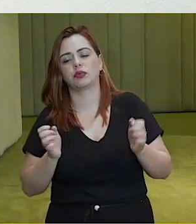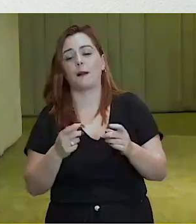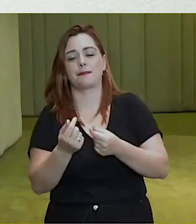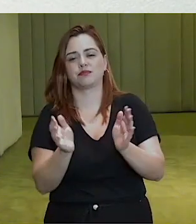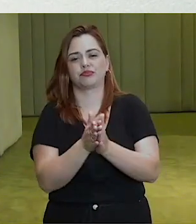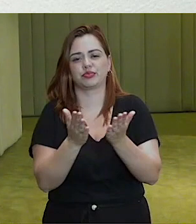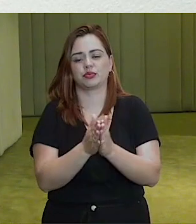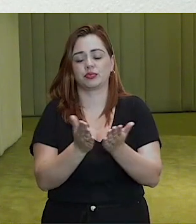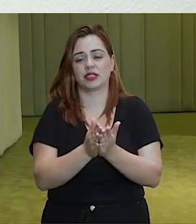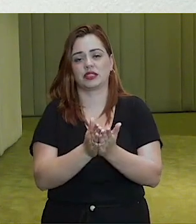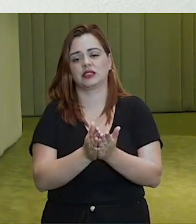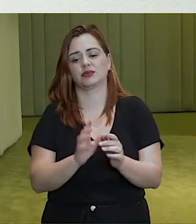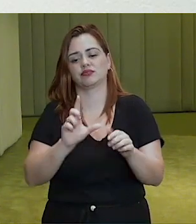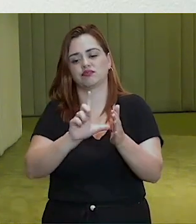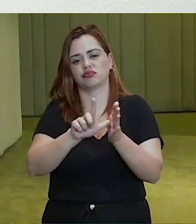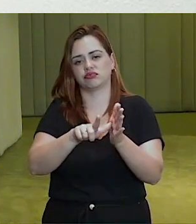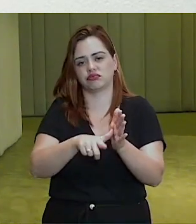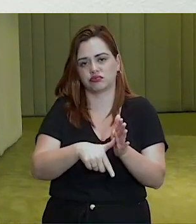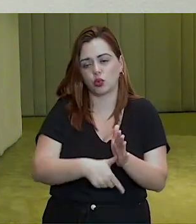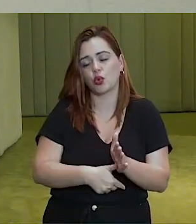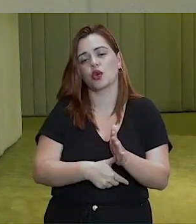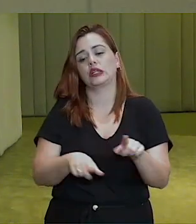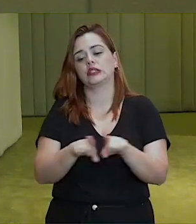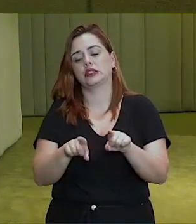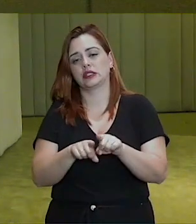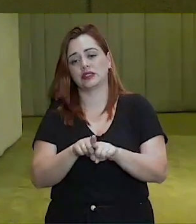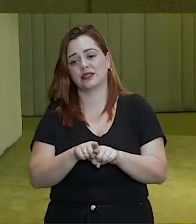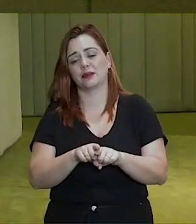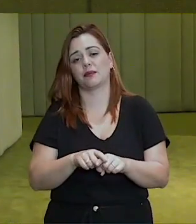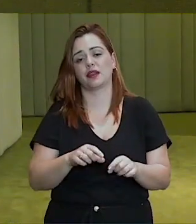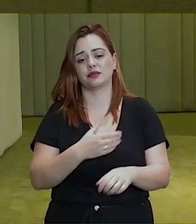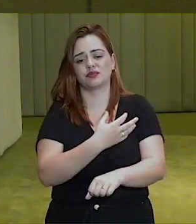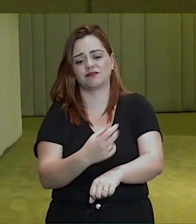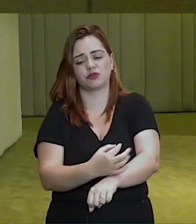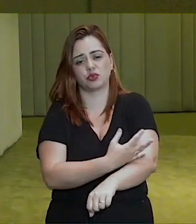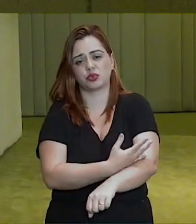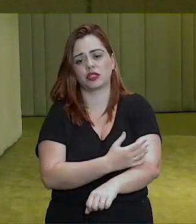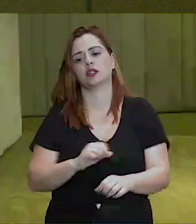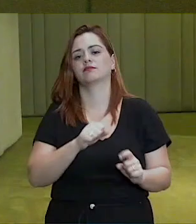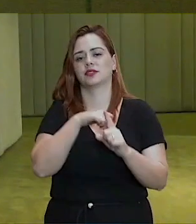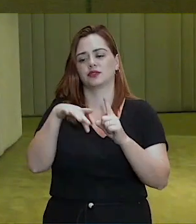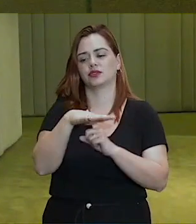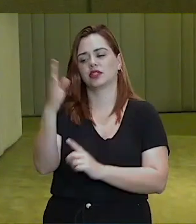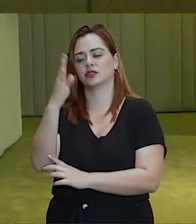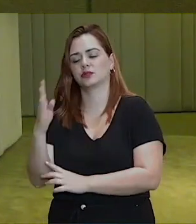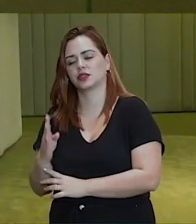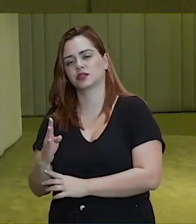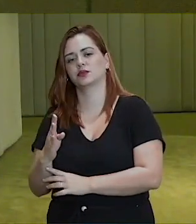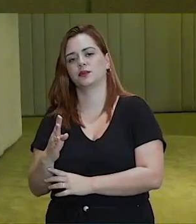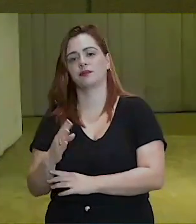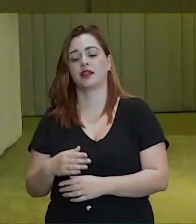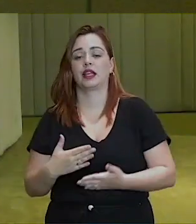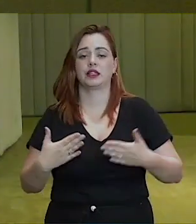a desesperança da população brasileira. O Mercosul se propunha a ser parte relevante